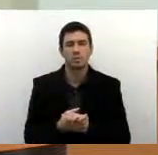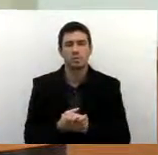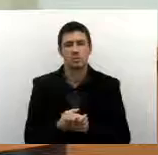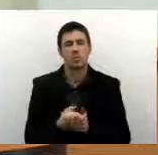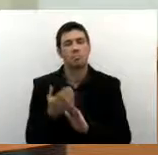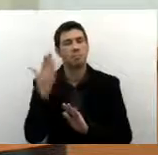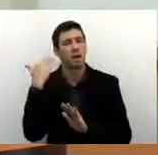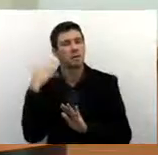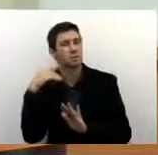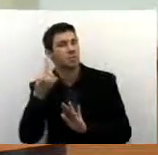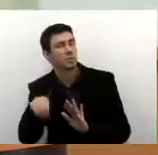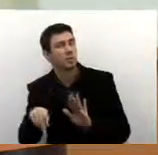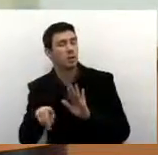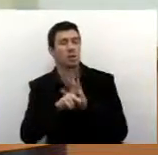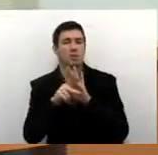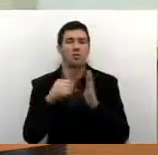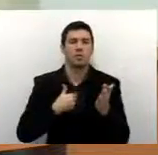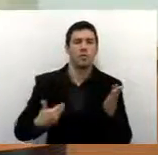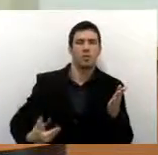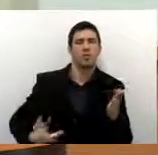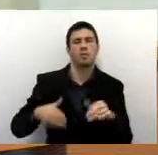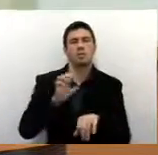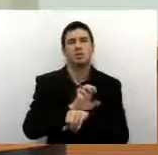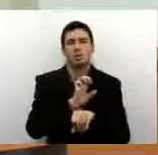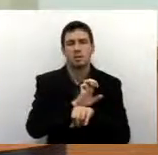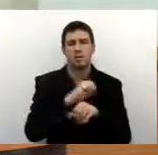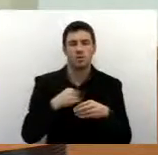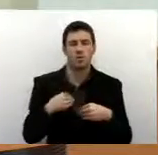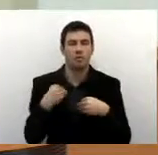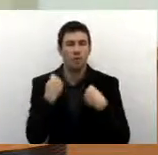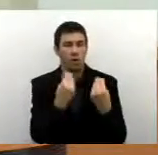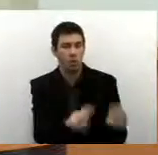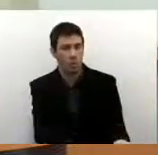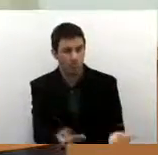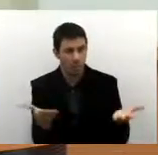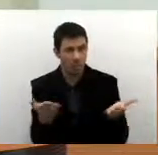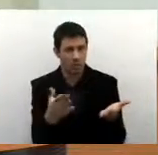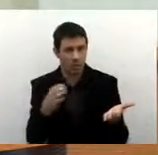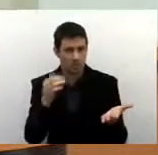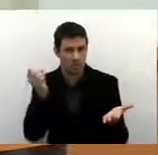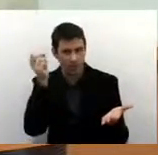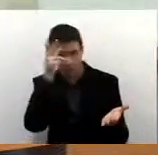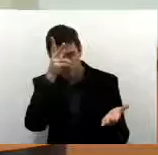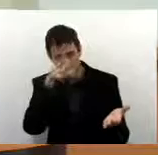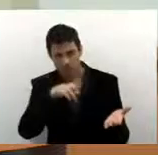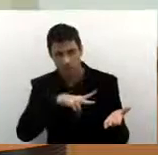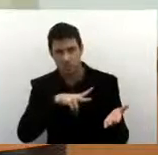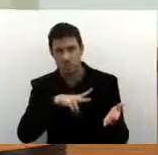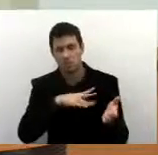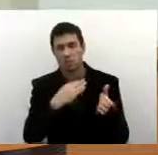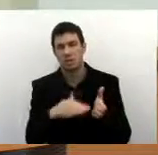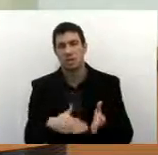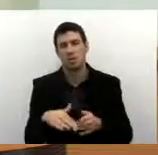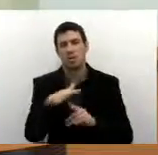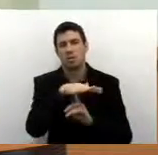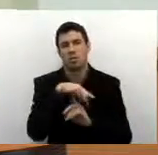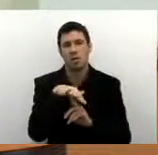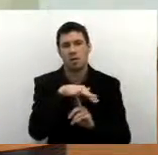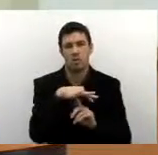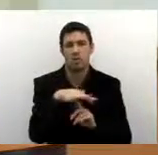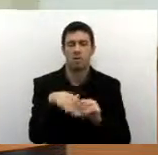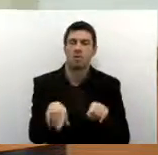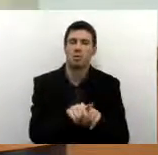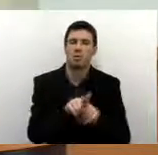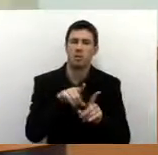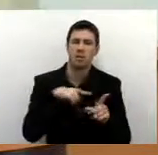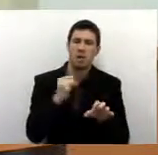era do governo do Estado, foi doado para a Prefeitura, inclusive a Secretaria do Meio Ambiente, por ordem do senhor prefeito, está executando a construção